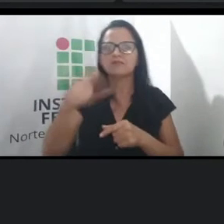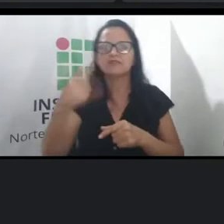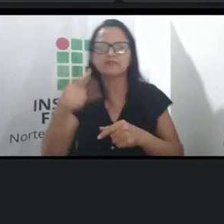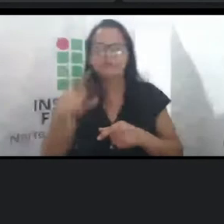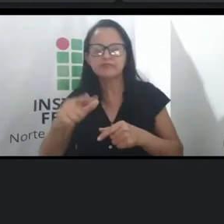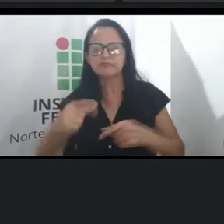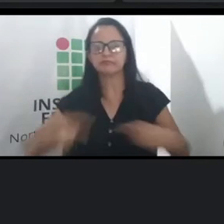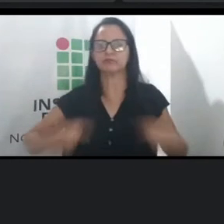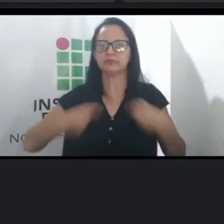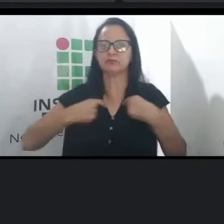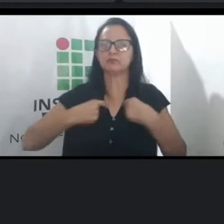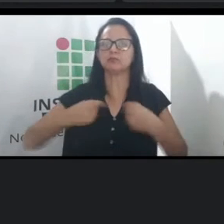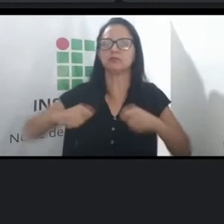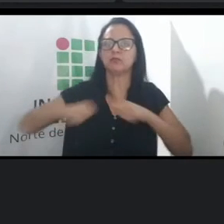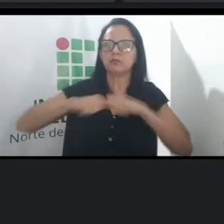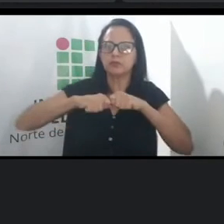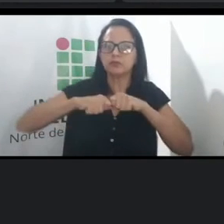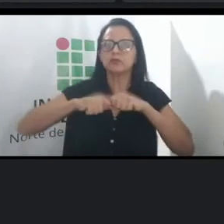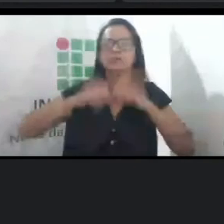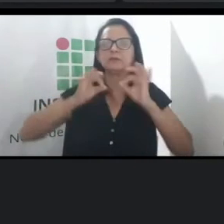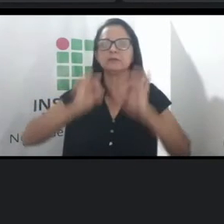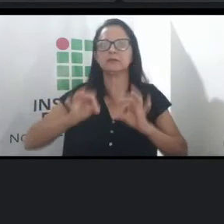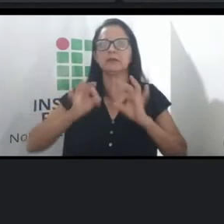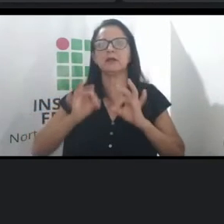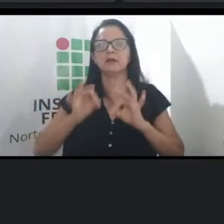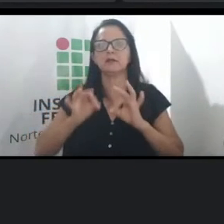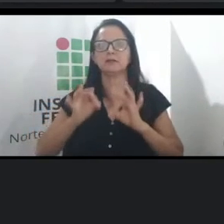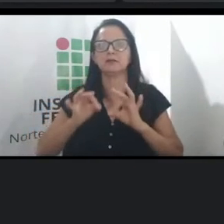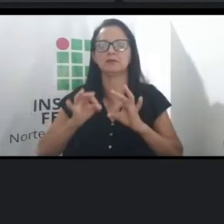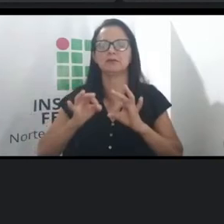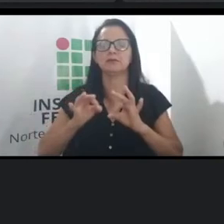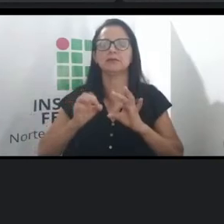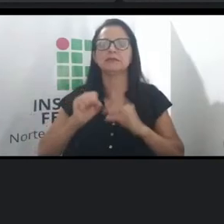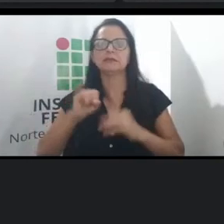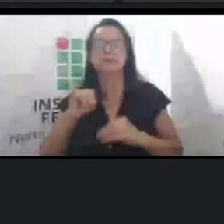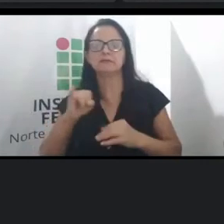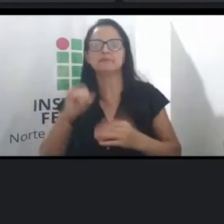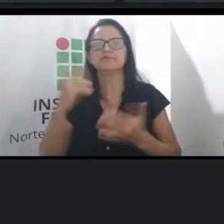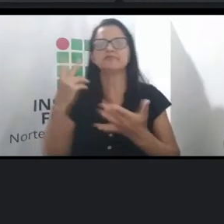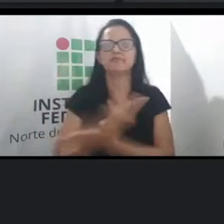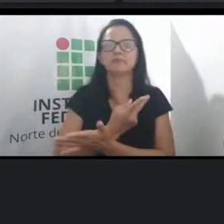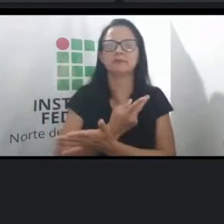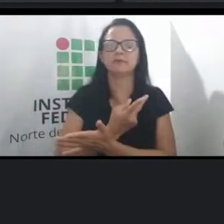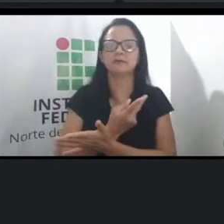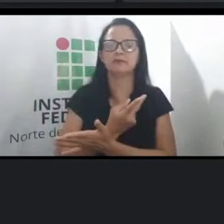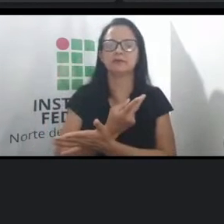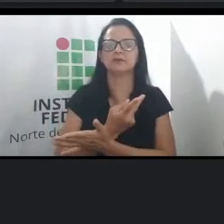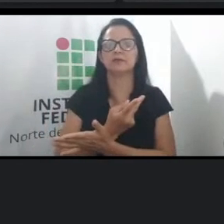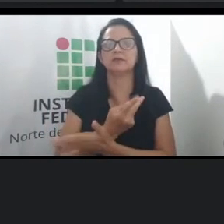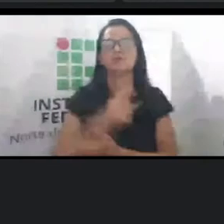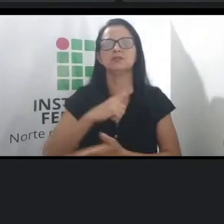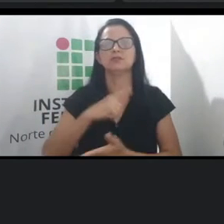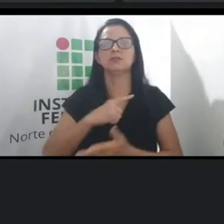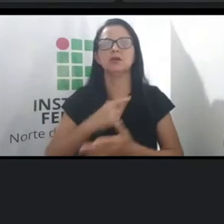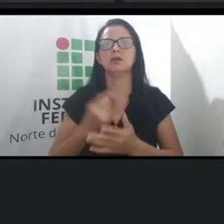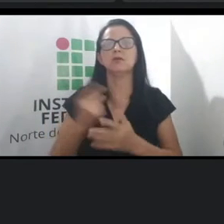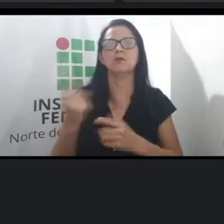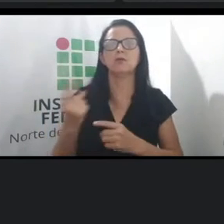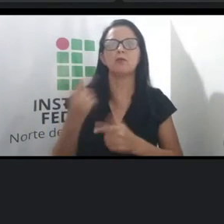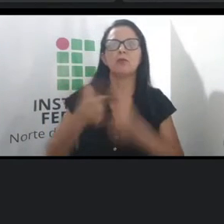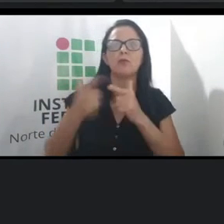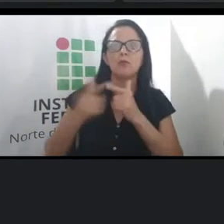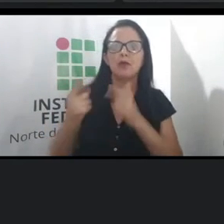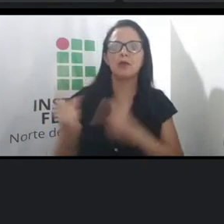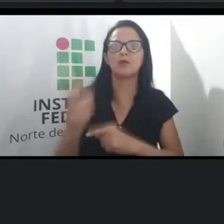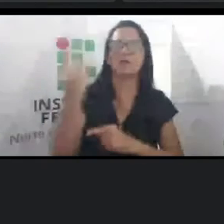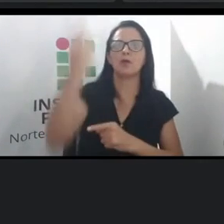está fechando corretamente. Porque se porventura haver algum desequilíbrio na altura, o equipamento que